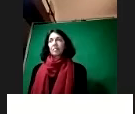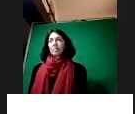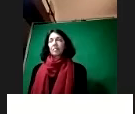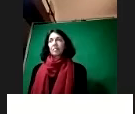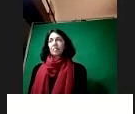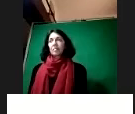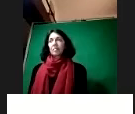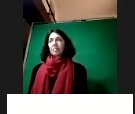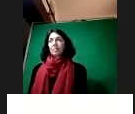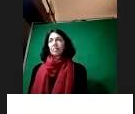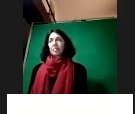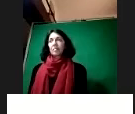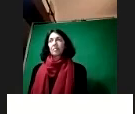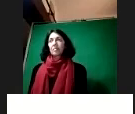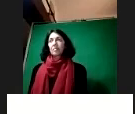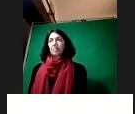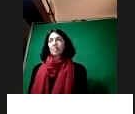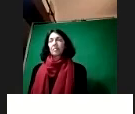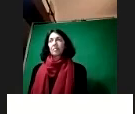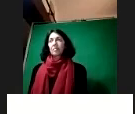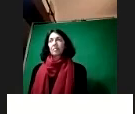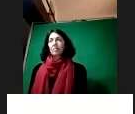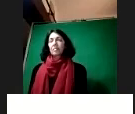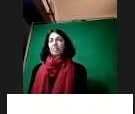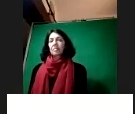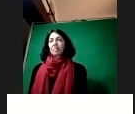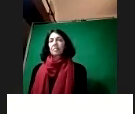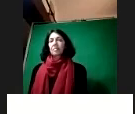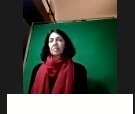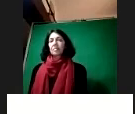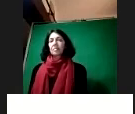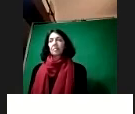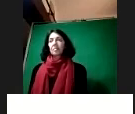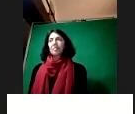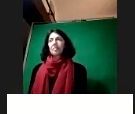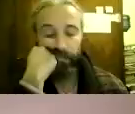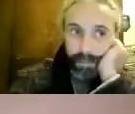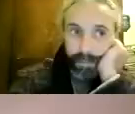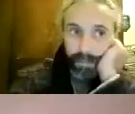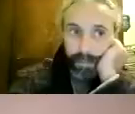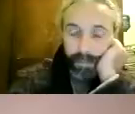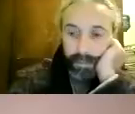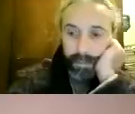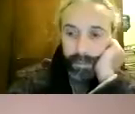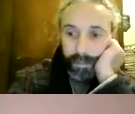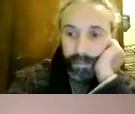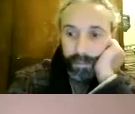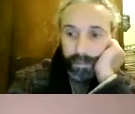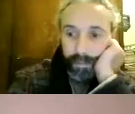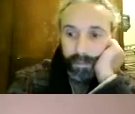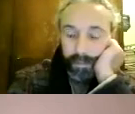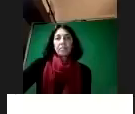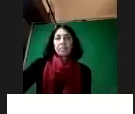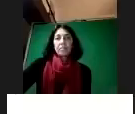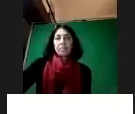Se tiverem alguma questão, por favor, estamos à disposição para responder. Se